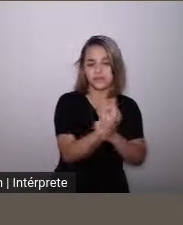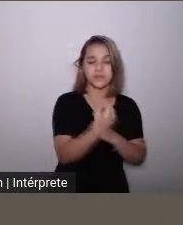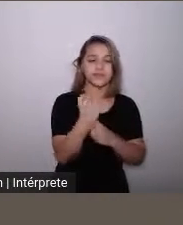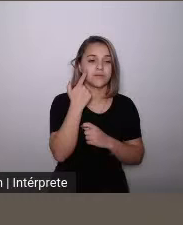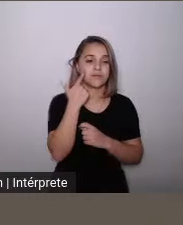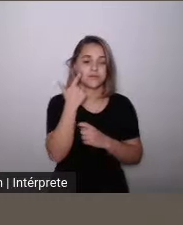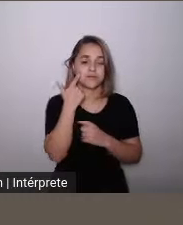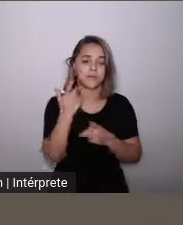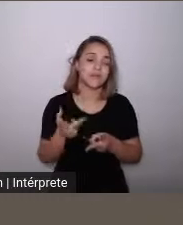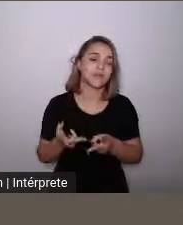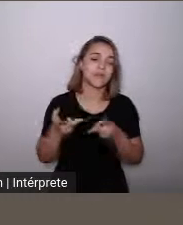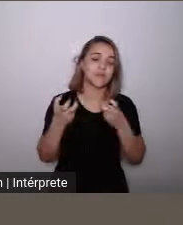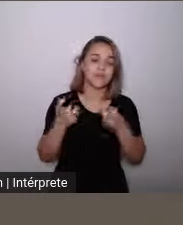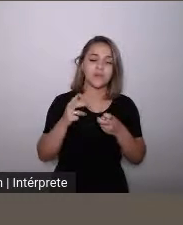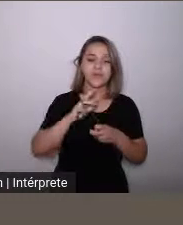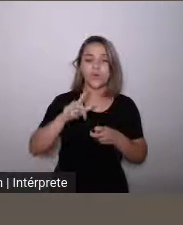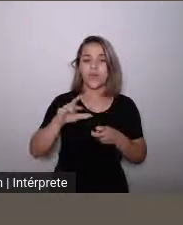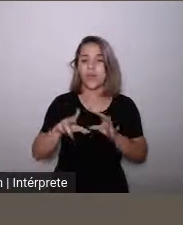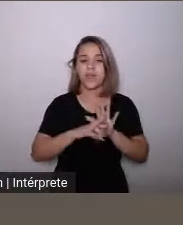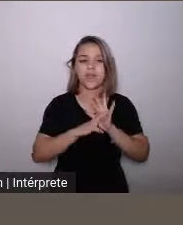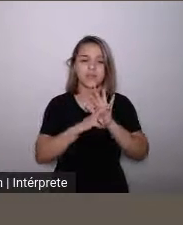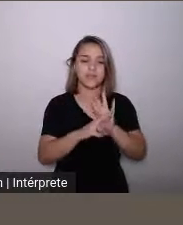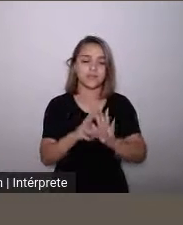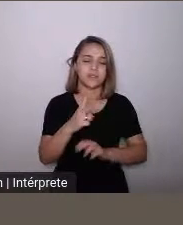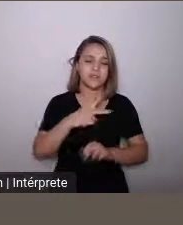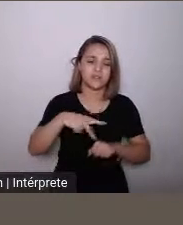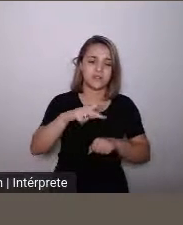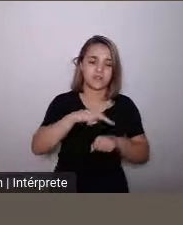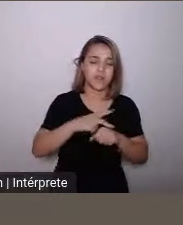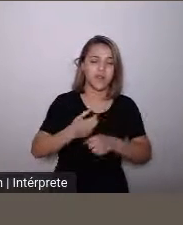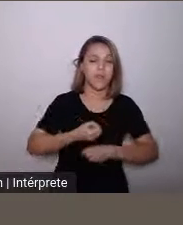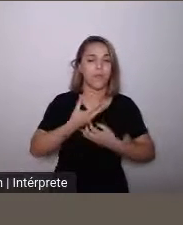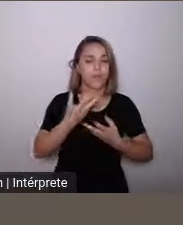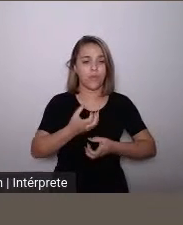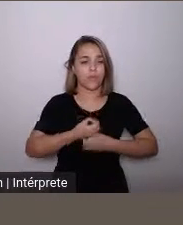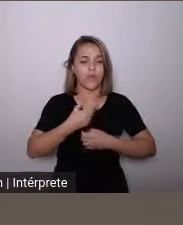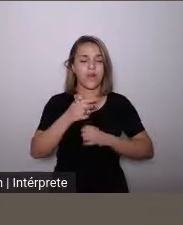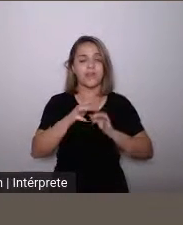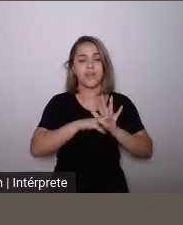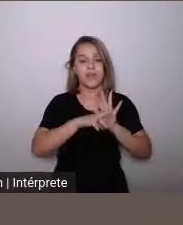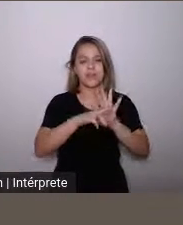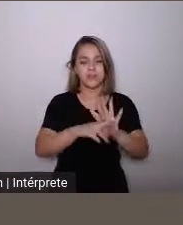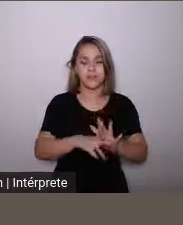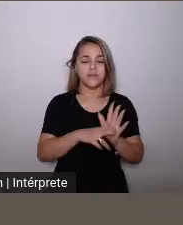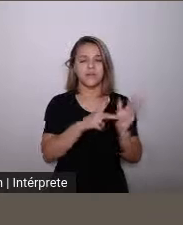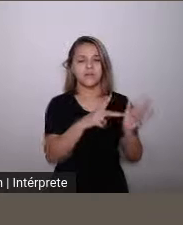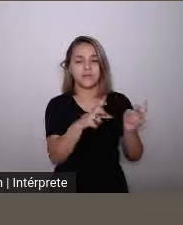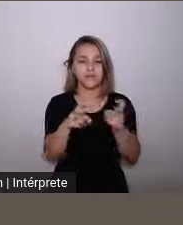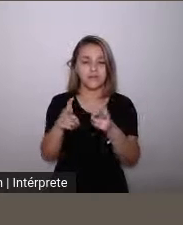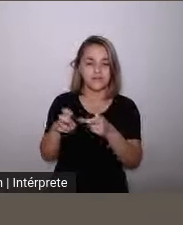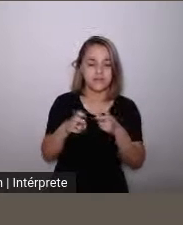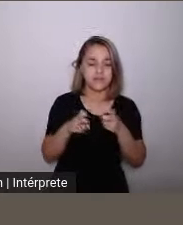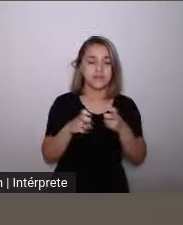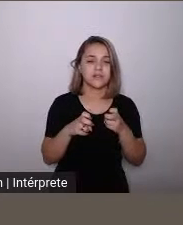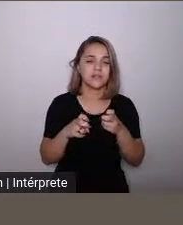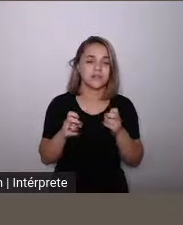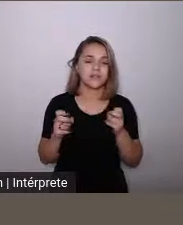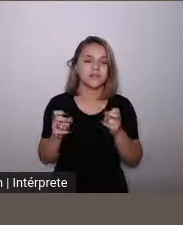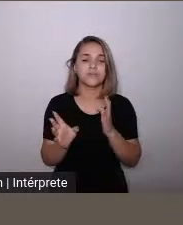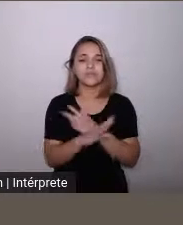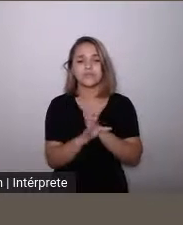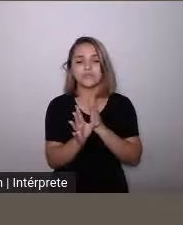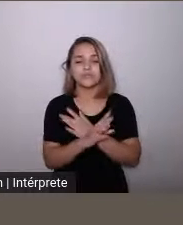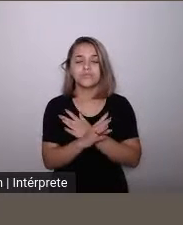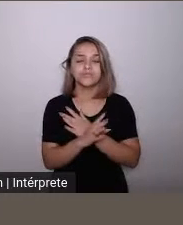mais a voz de sua nação. Os poetas byronianos representam essa percepção da situação marginal do artista. Já